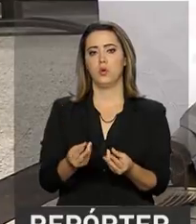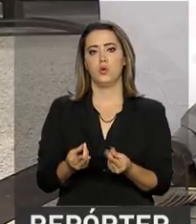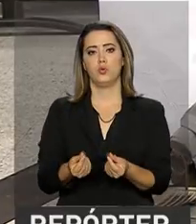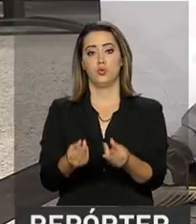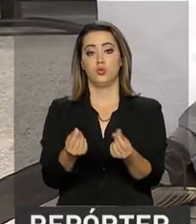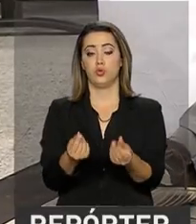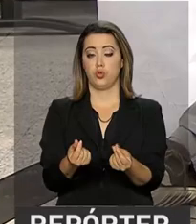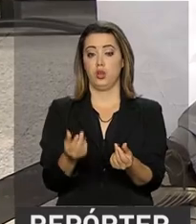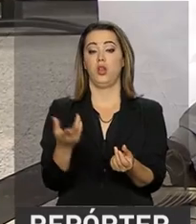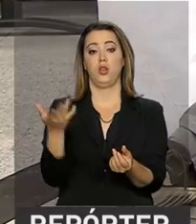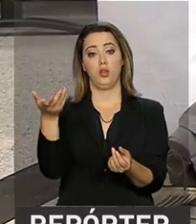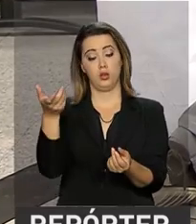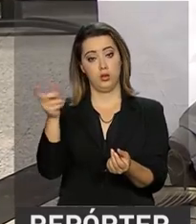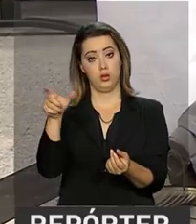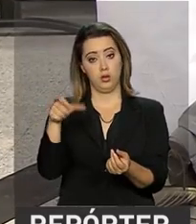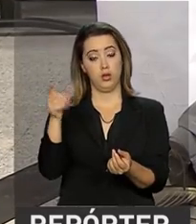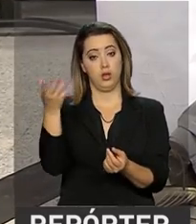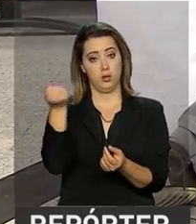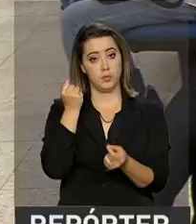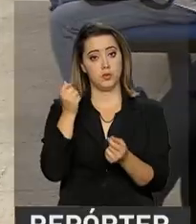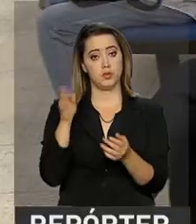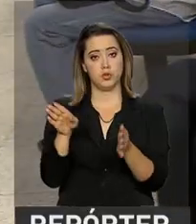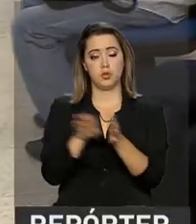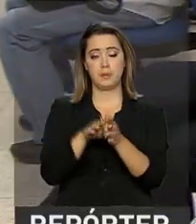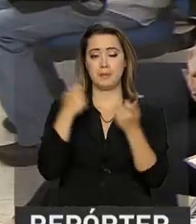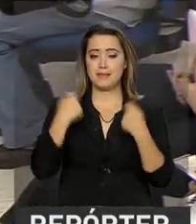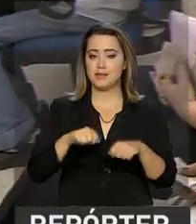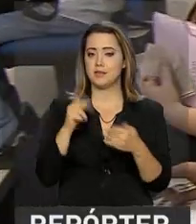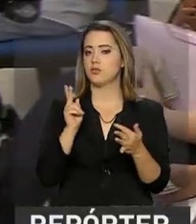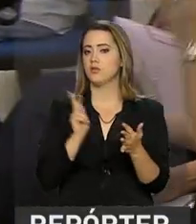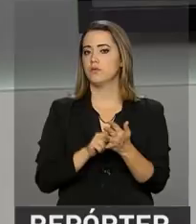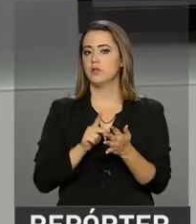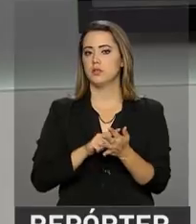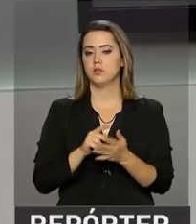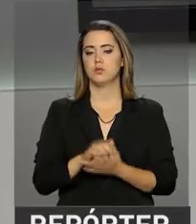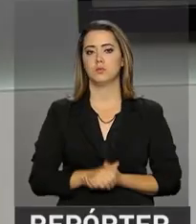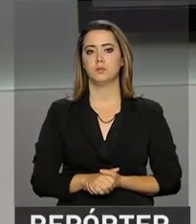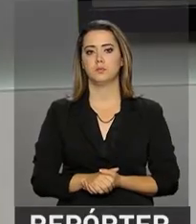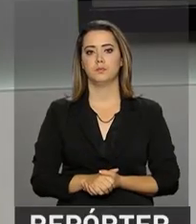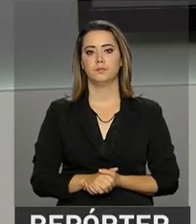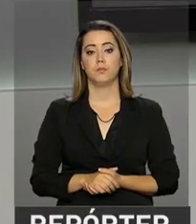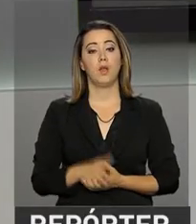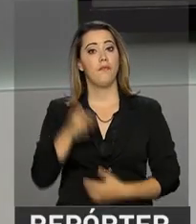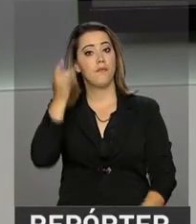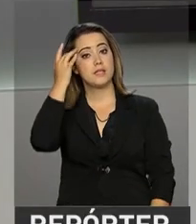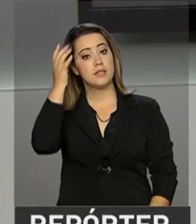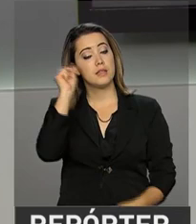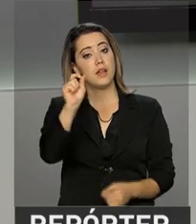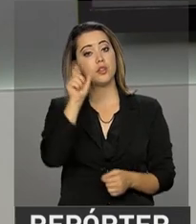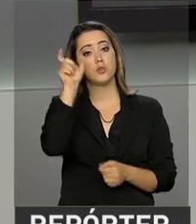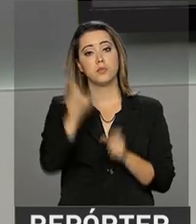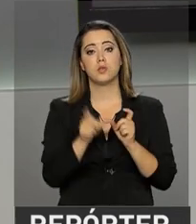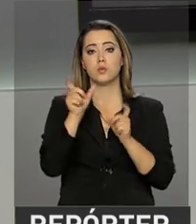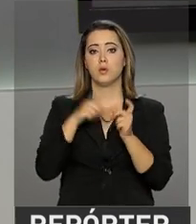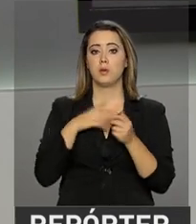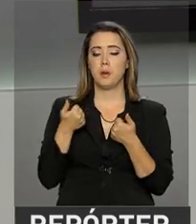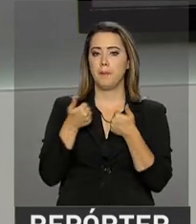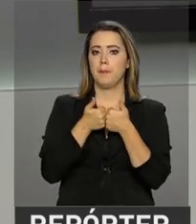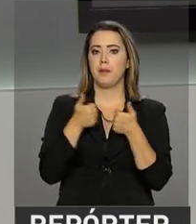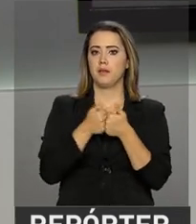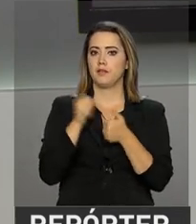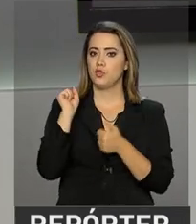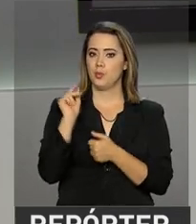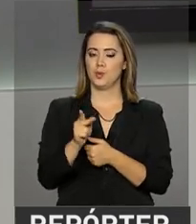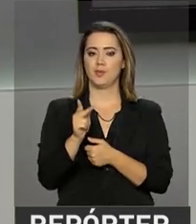que os recursos públicos cheguem a quem realmente precisa e uma facilidade para o trabalhador que está perto de se